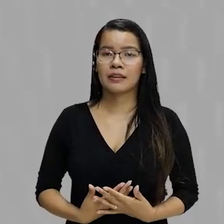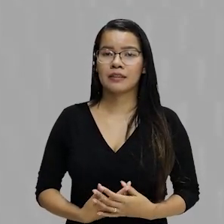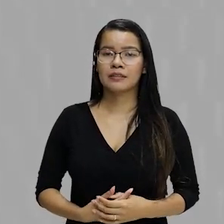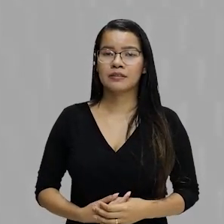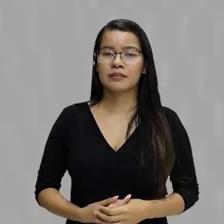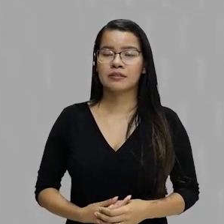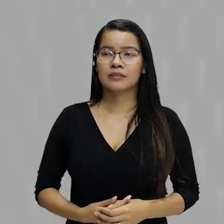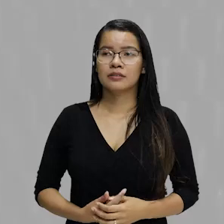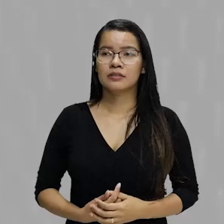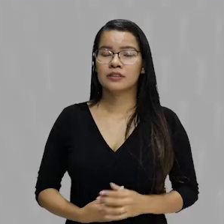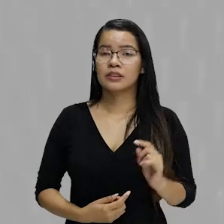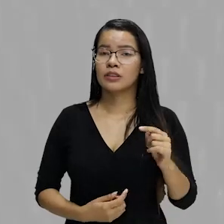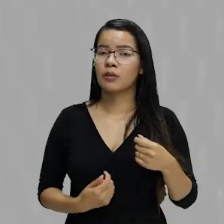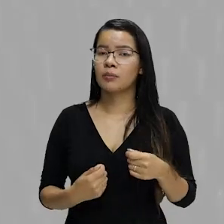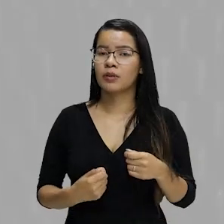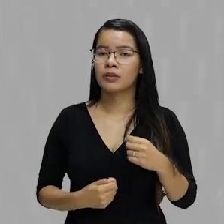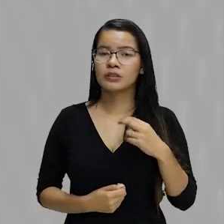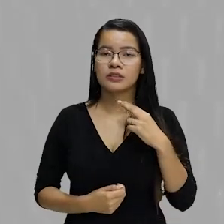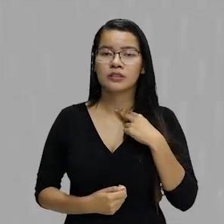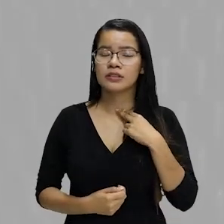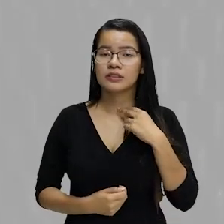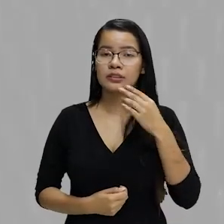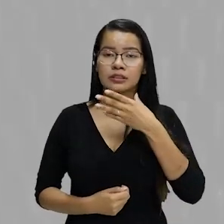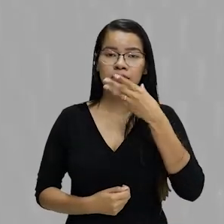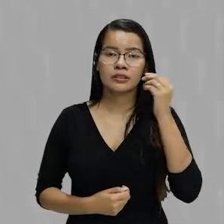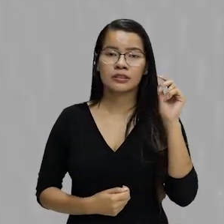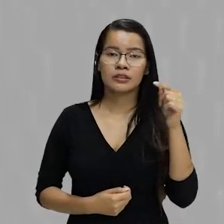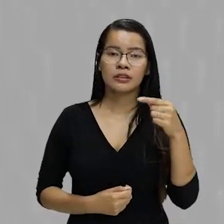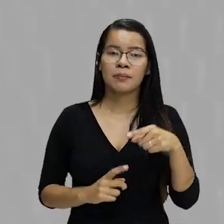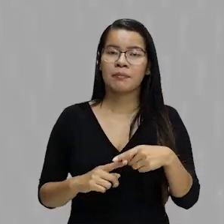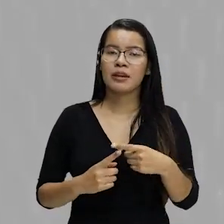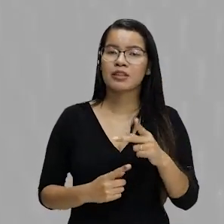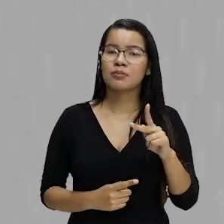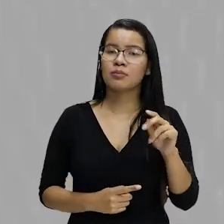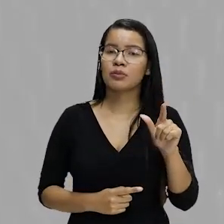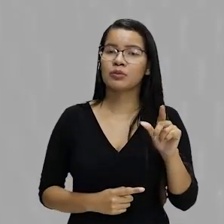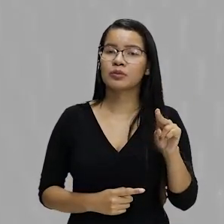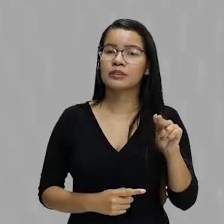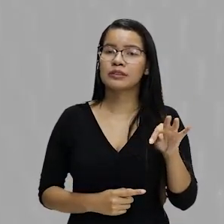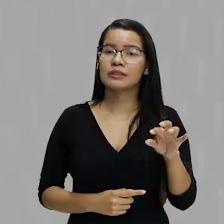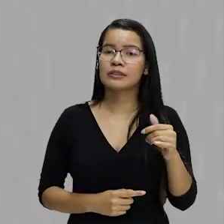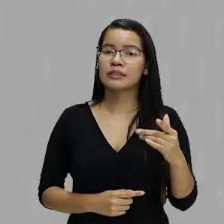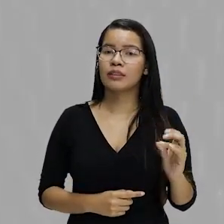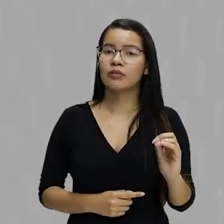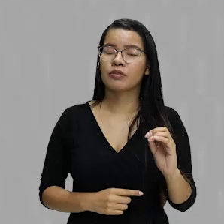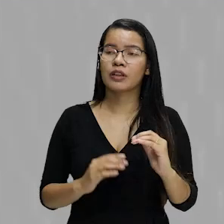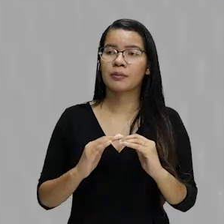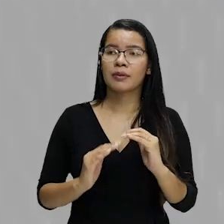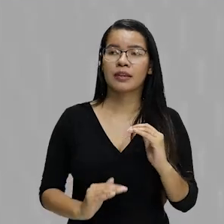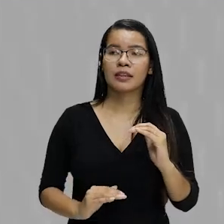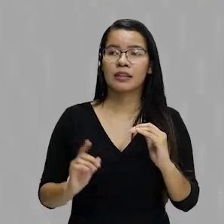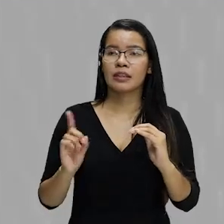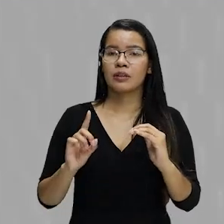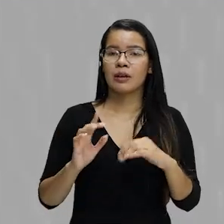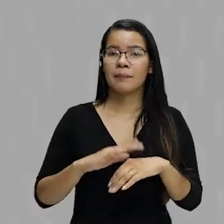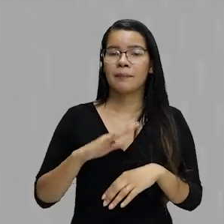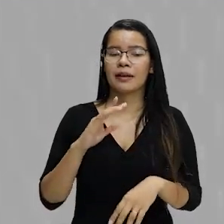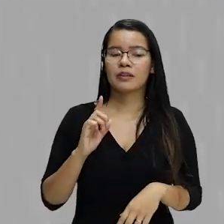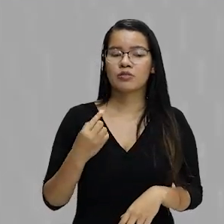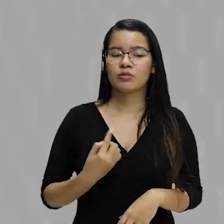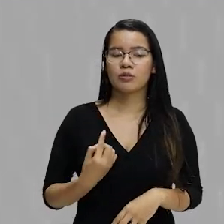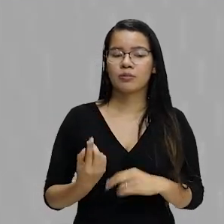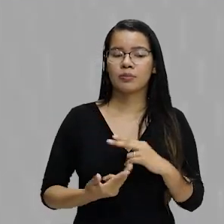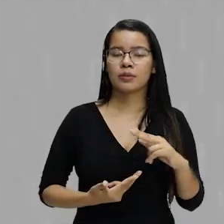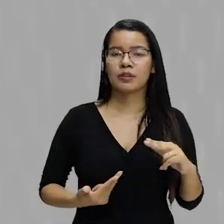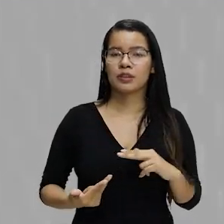Então, você não pode esquecer isso. A questão de Plutão. Ah, professor, e Plutão? Plutão foi rebaixado. Plutão não é mais planeta.